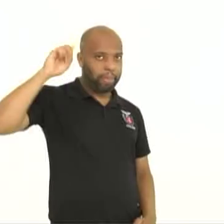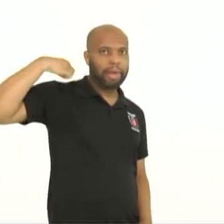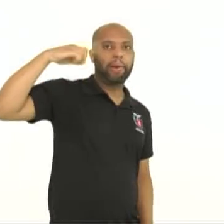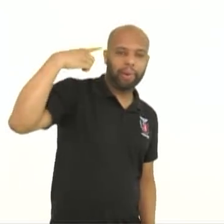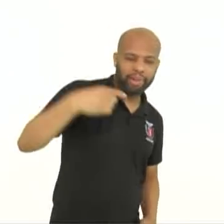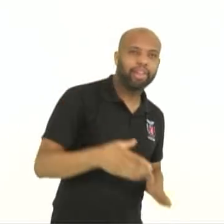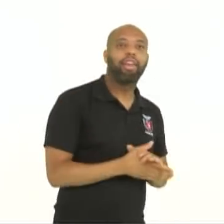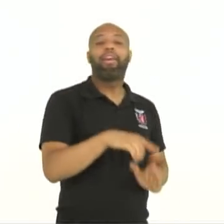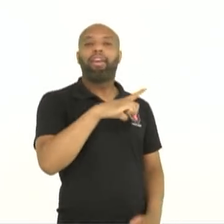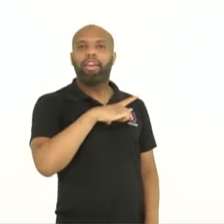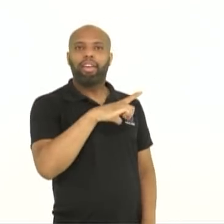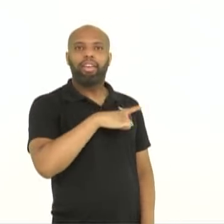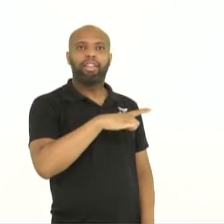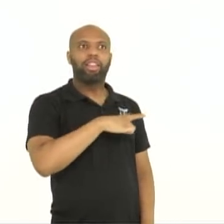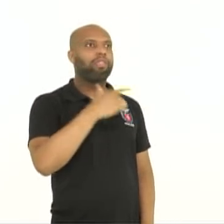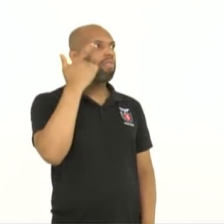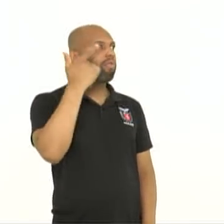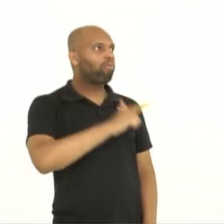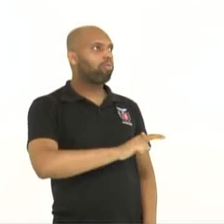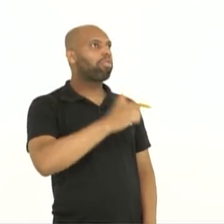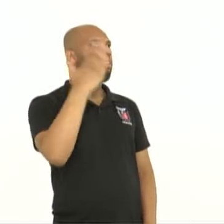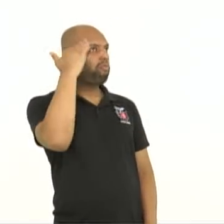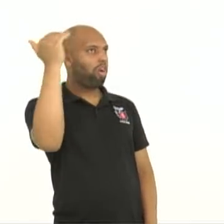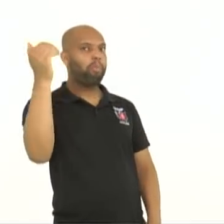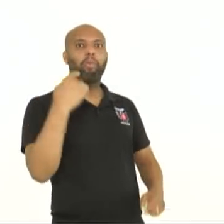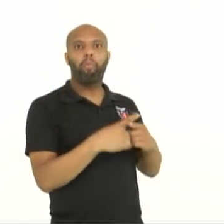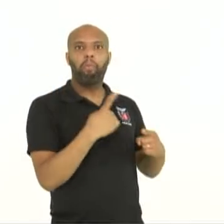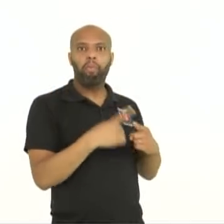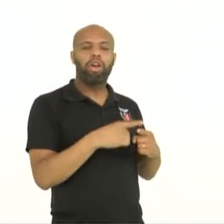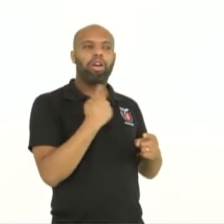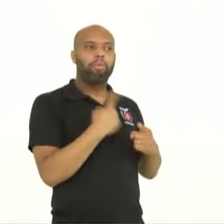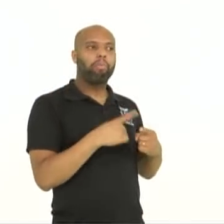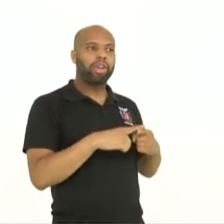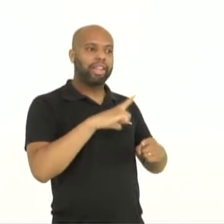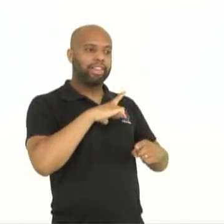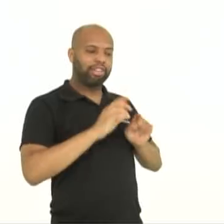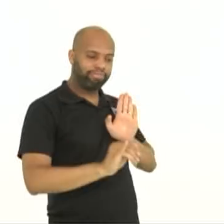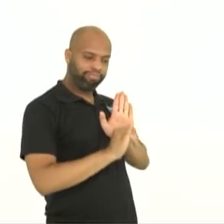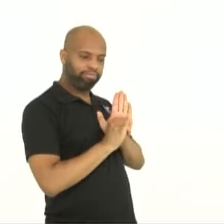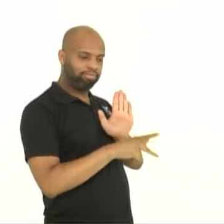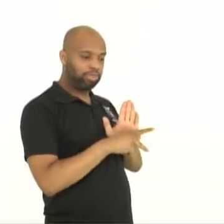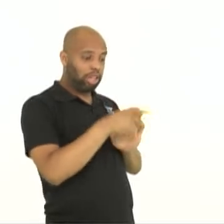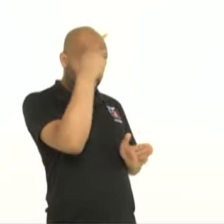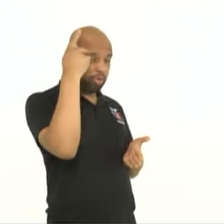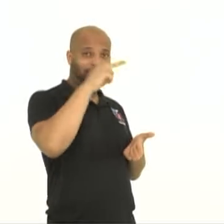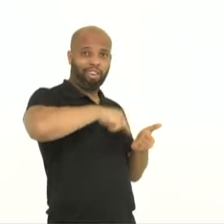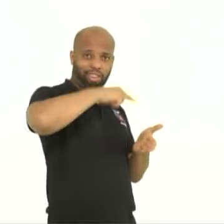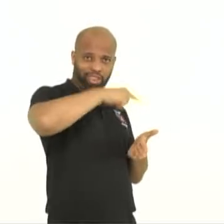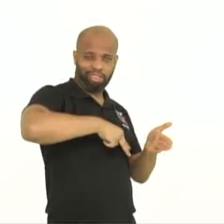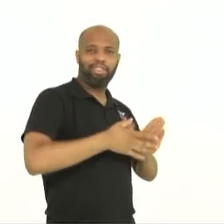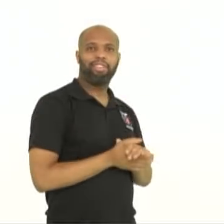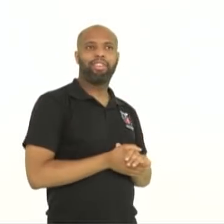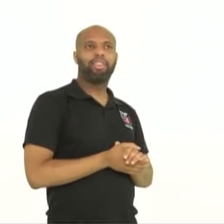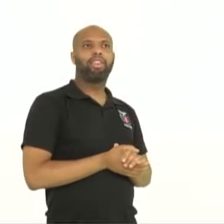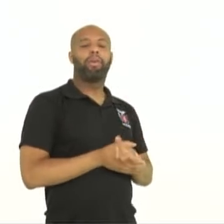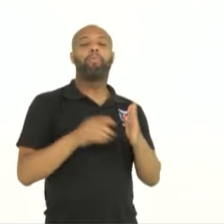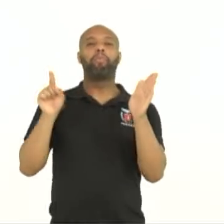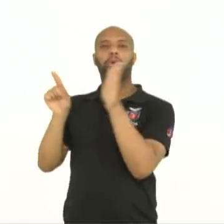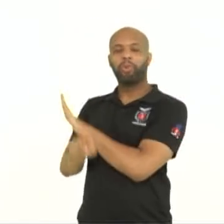Maluquinho, teve tamanho alcance nesses anos todos por despertar identificação nos leitores. E aí a